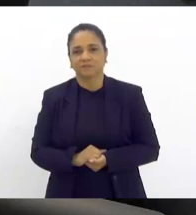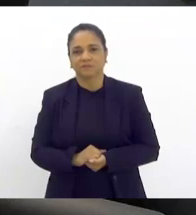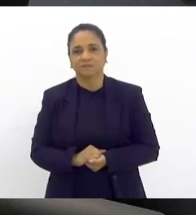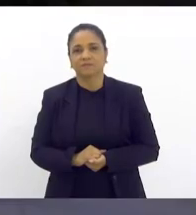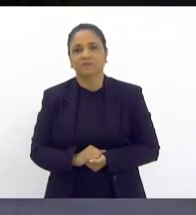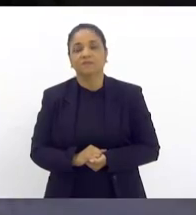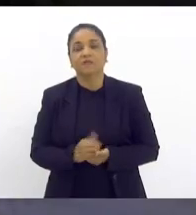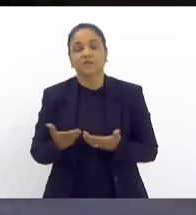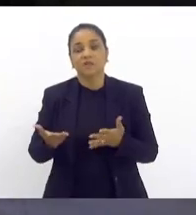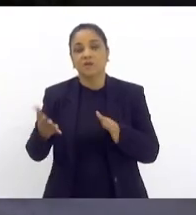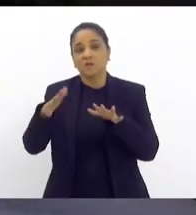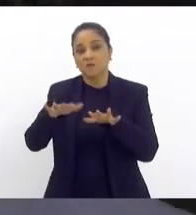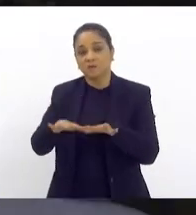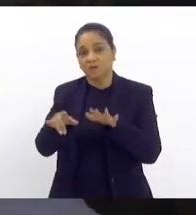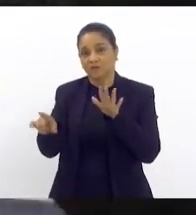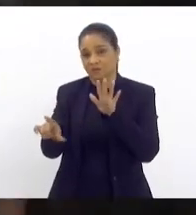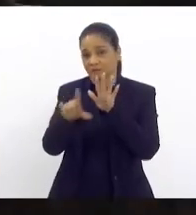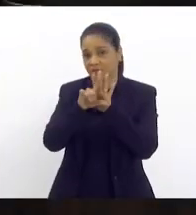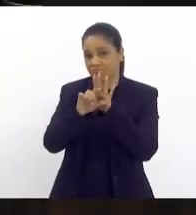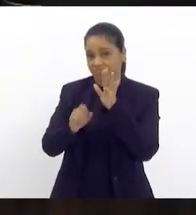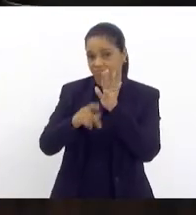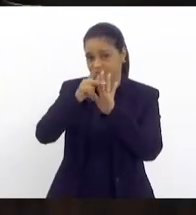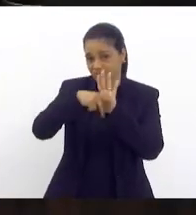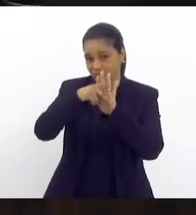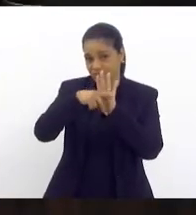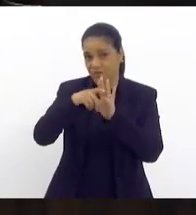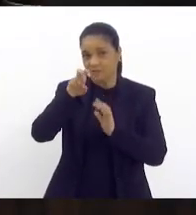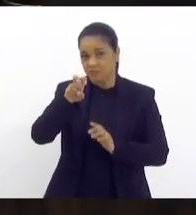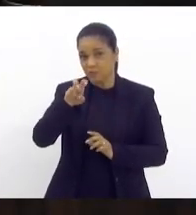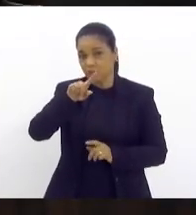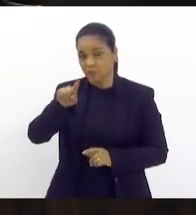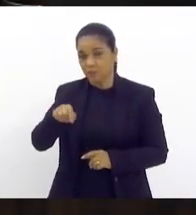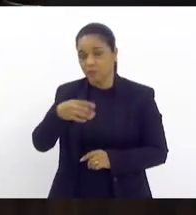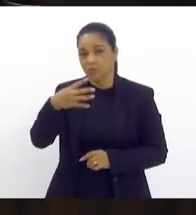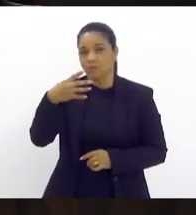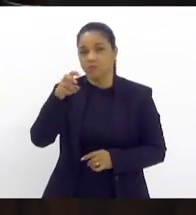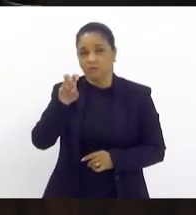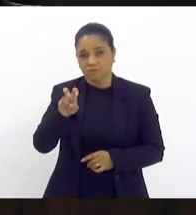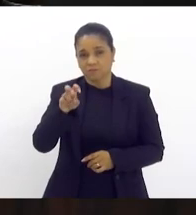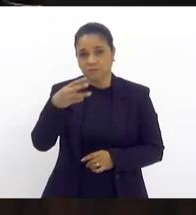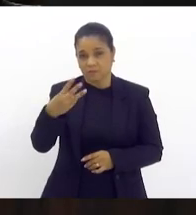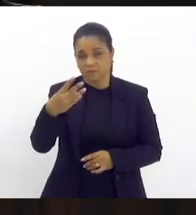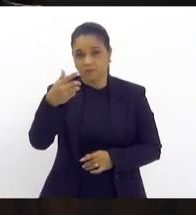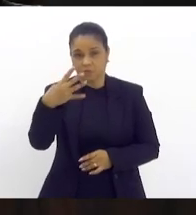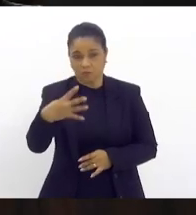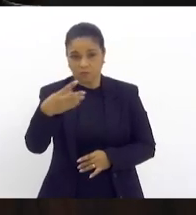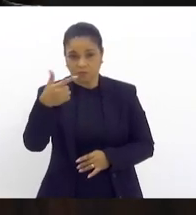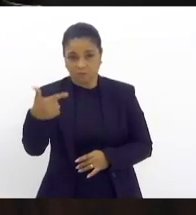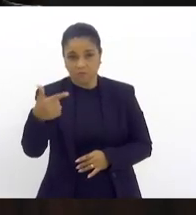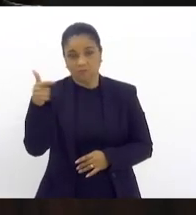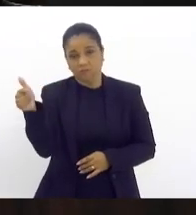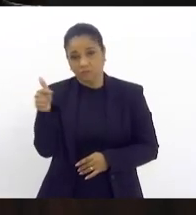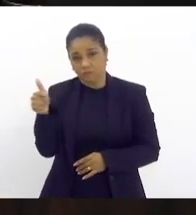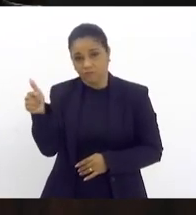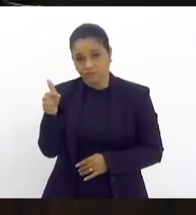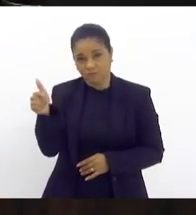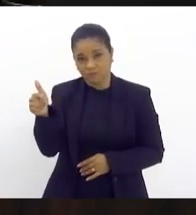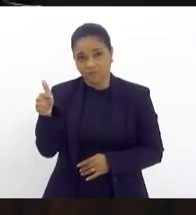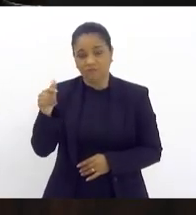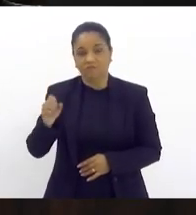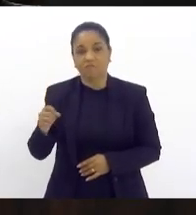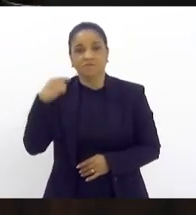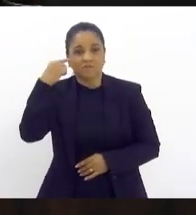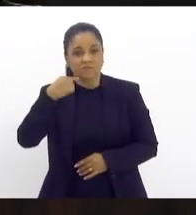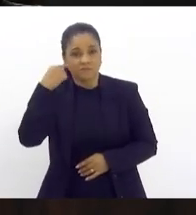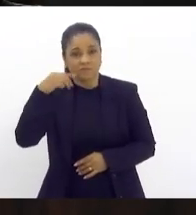requer a inclusão na ordem do dia do número do projeto de número 5.342 do ano de 2022 de autoria